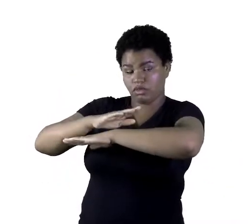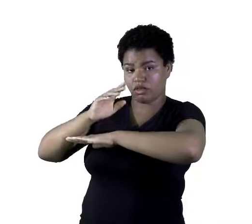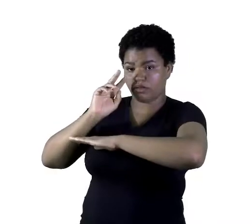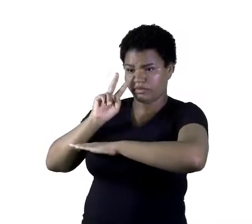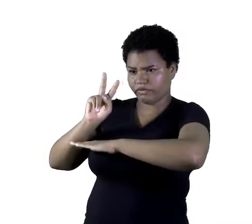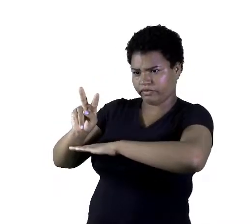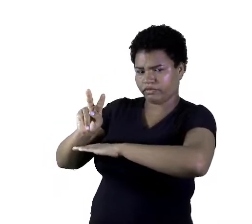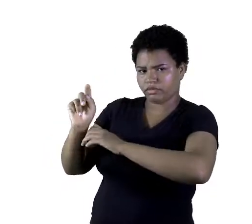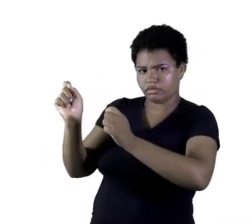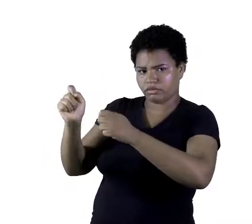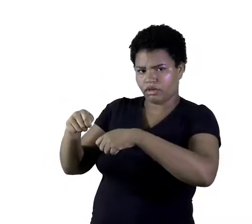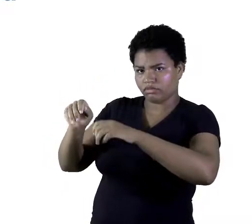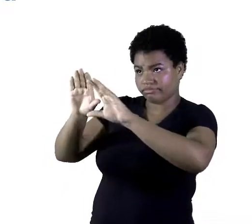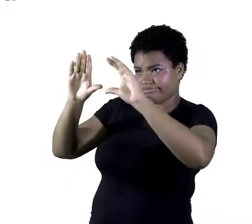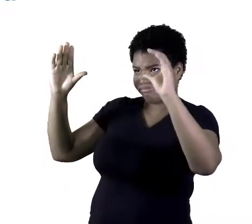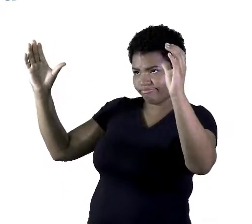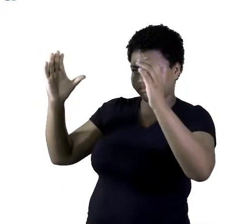se avista o céu.